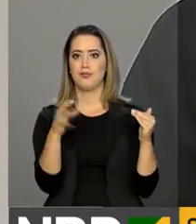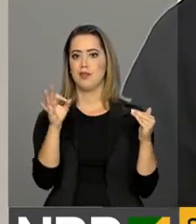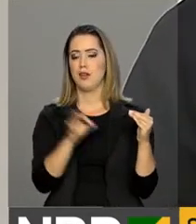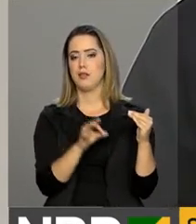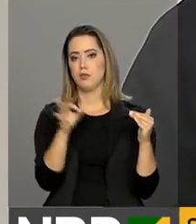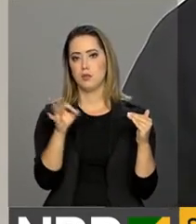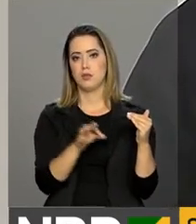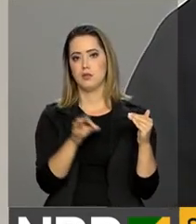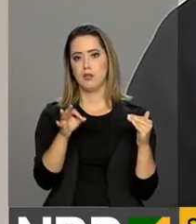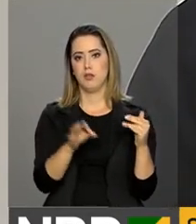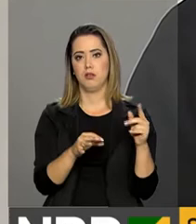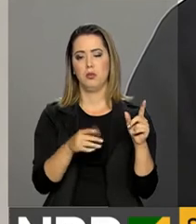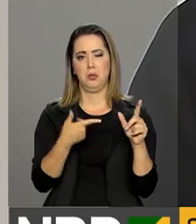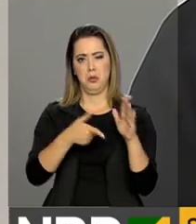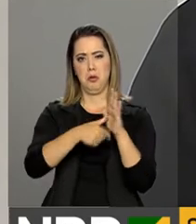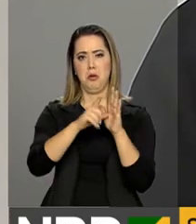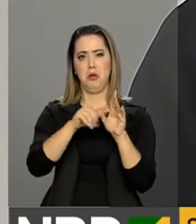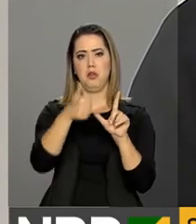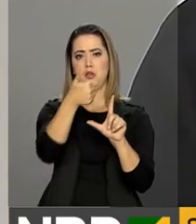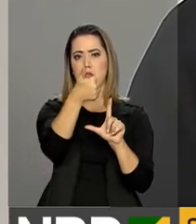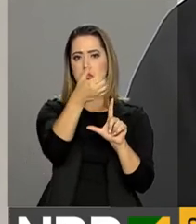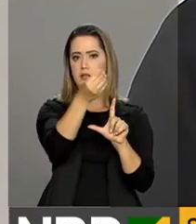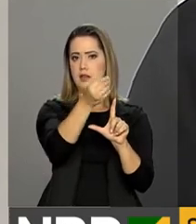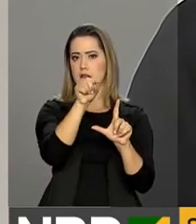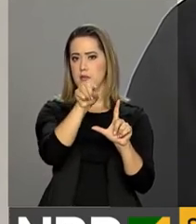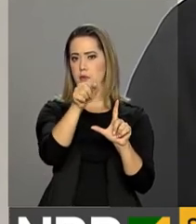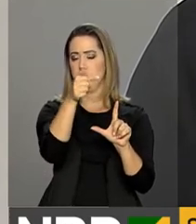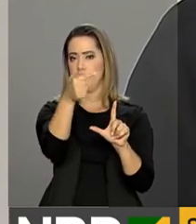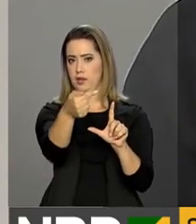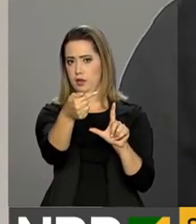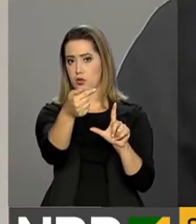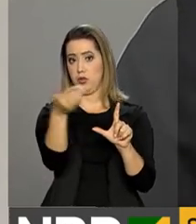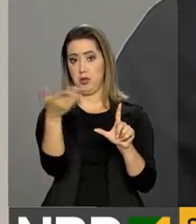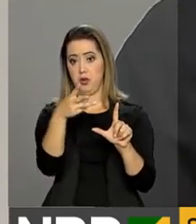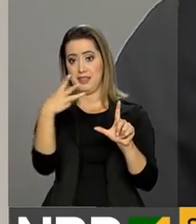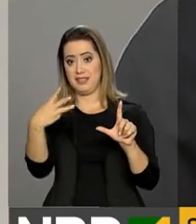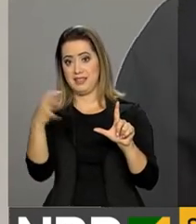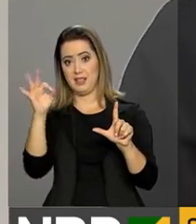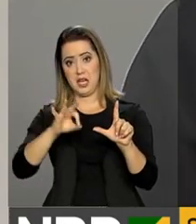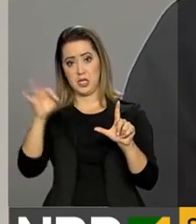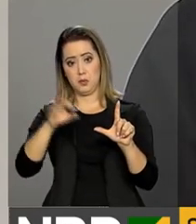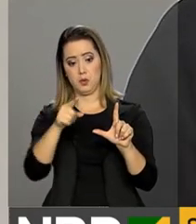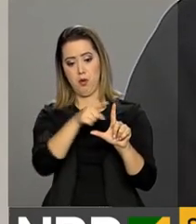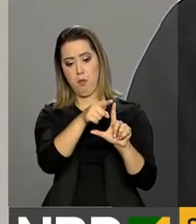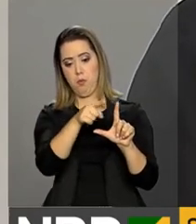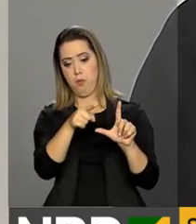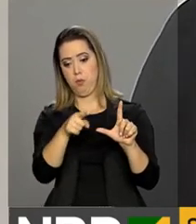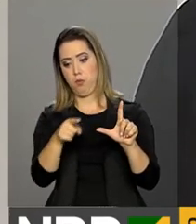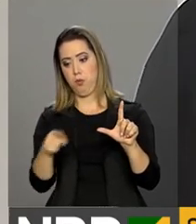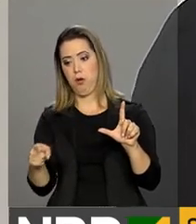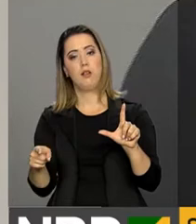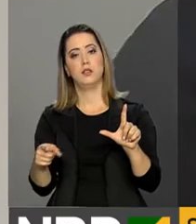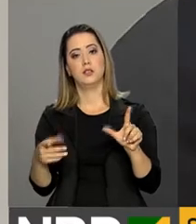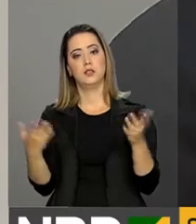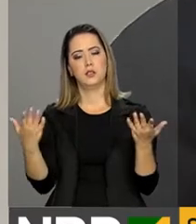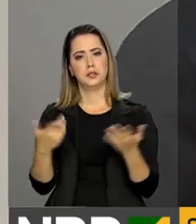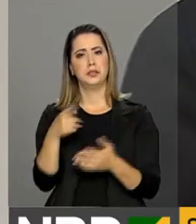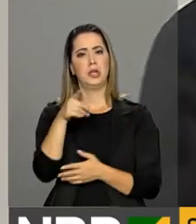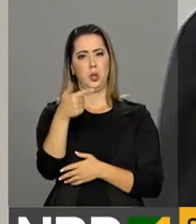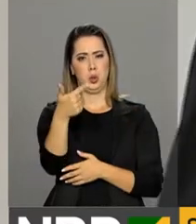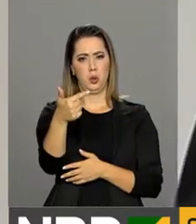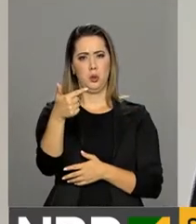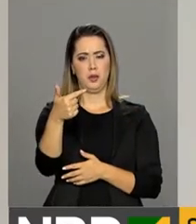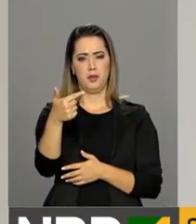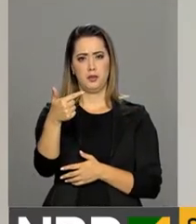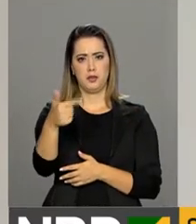e agora alguém levantou a apresentar em dois pontos 71 a verdade a